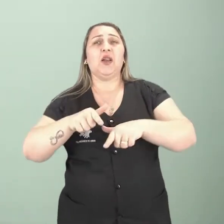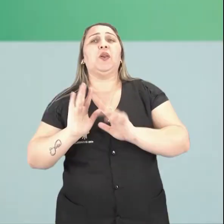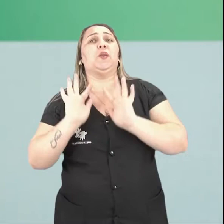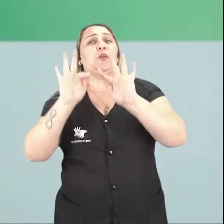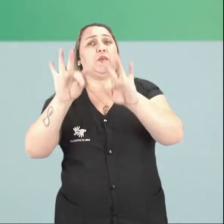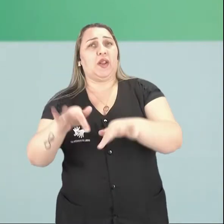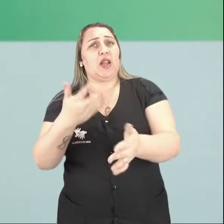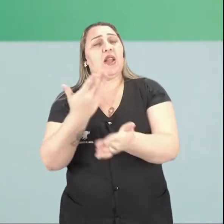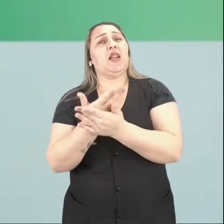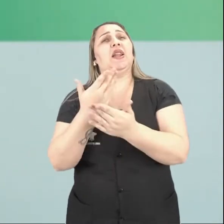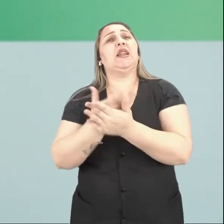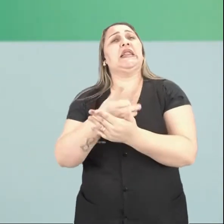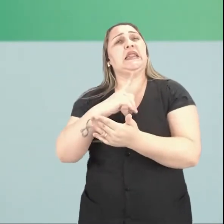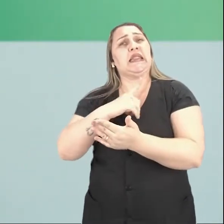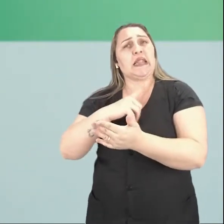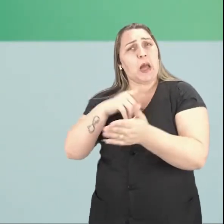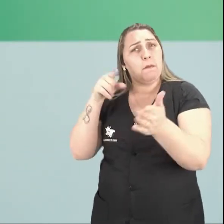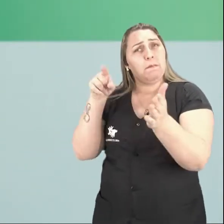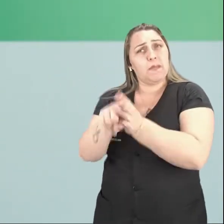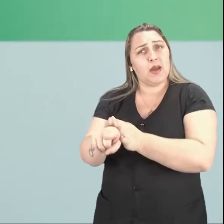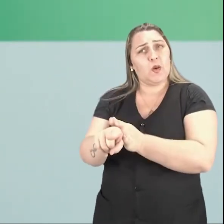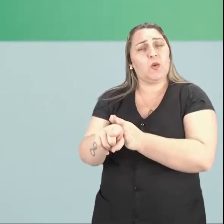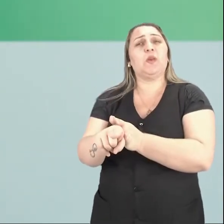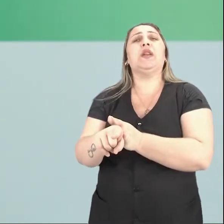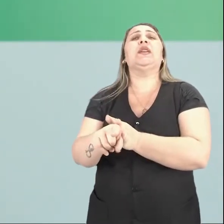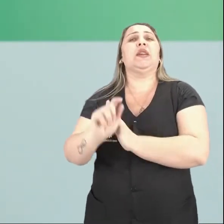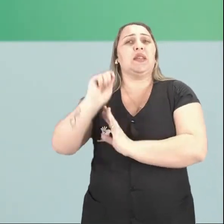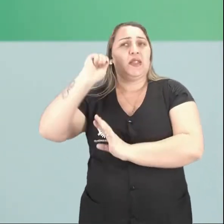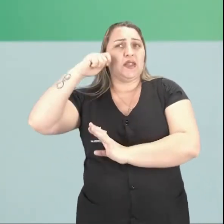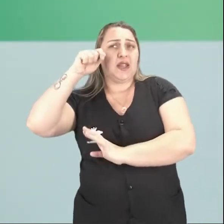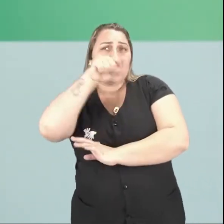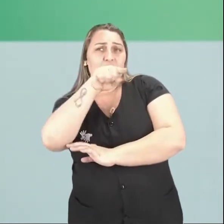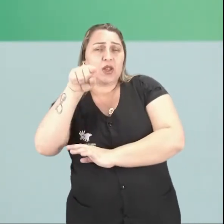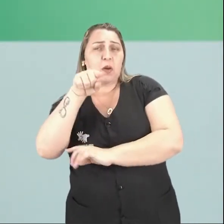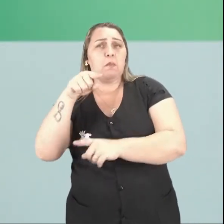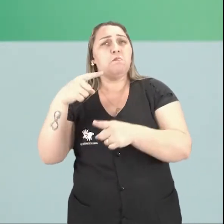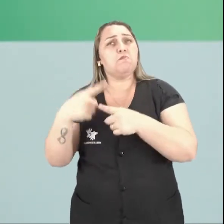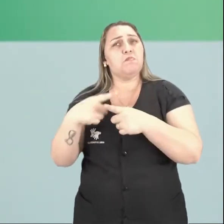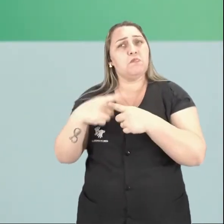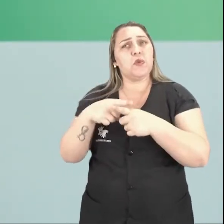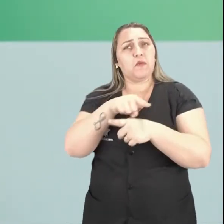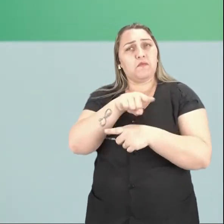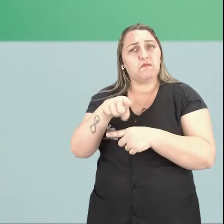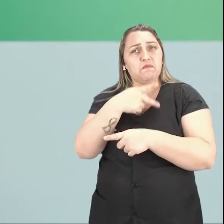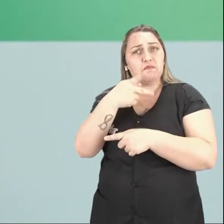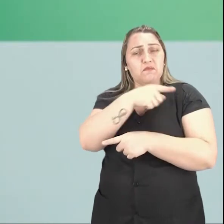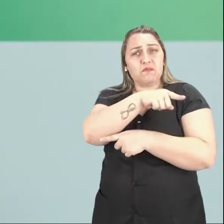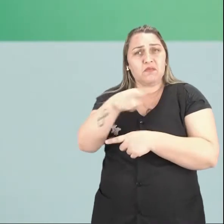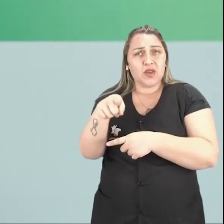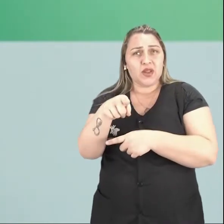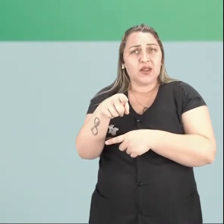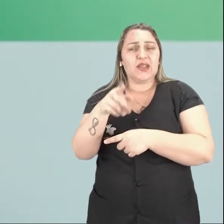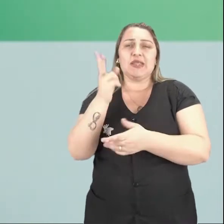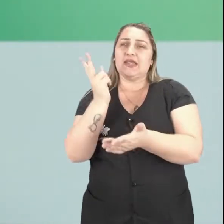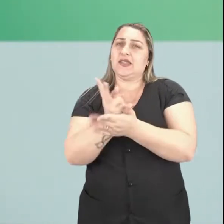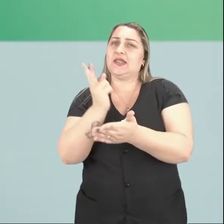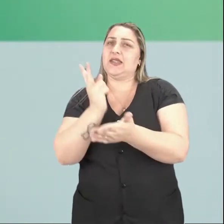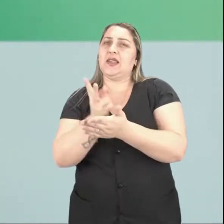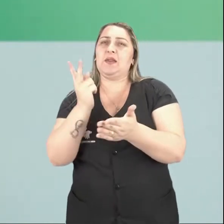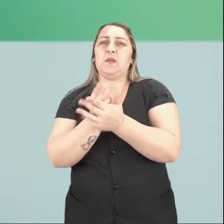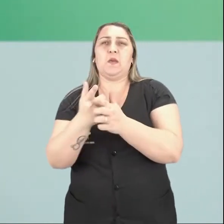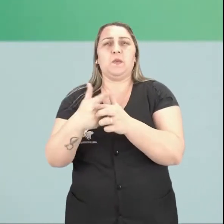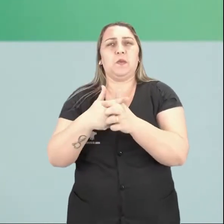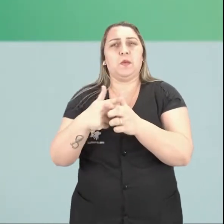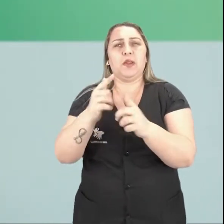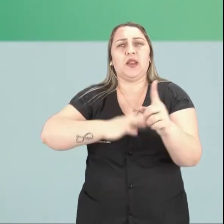final da aula tem uma questão que fala sobre esse artista. Porque quando eu falo para vocês que ele remete sempre a